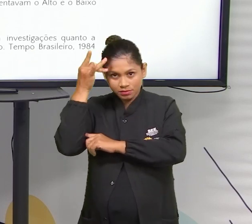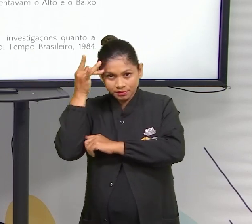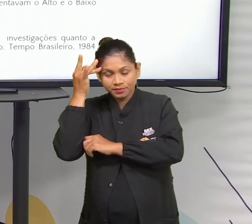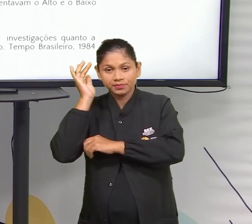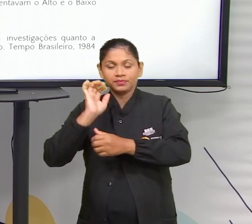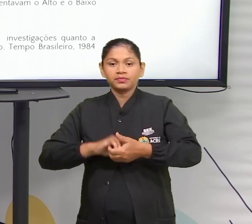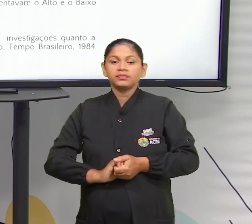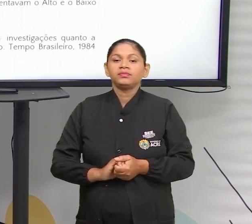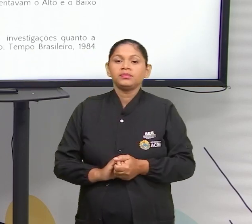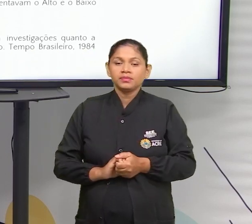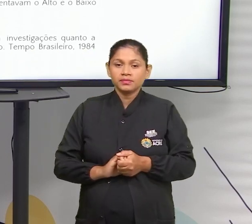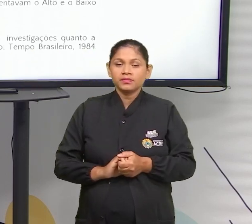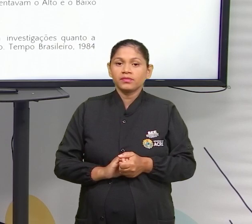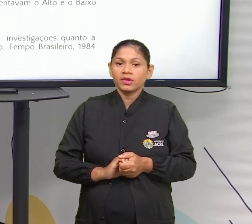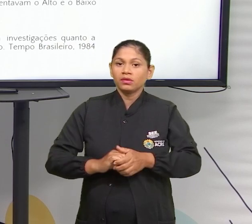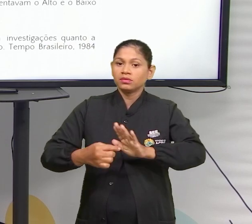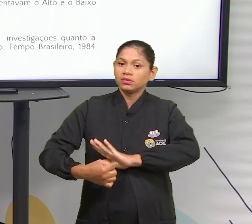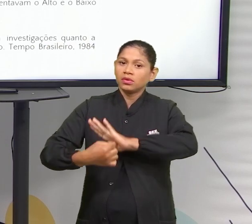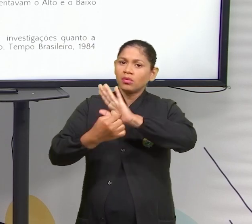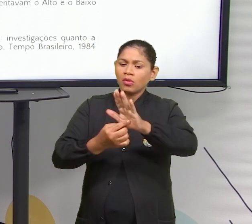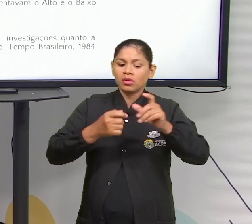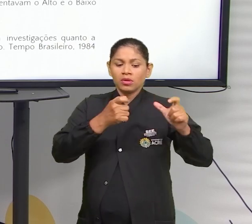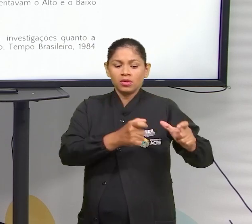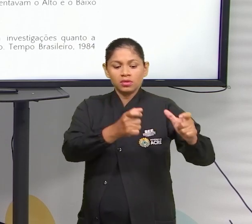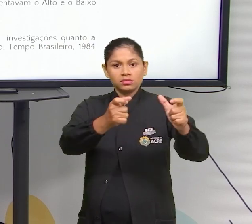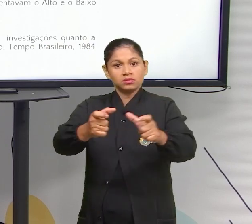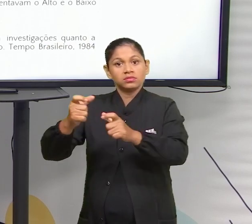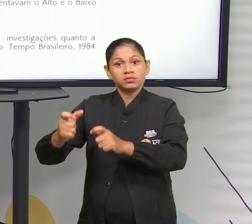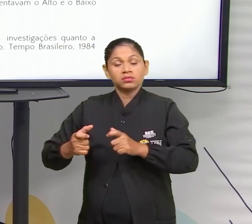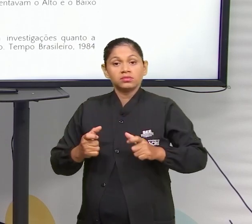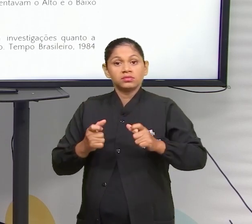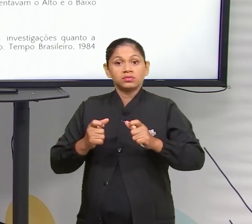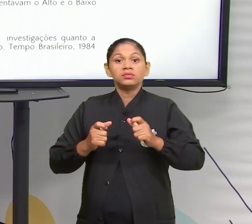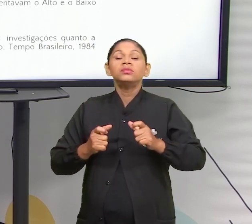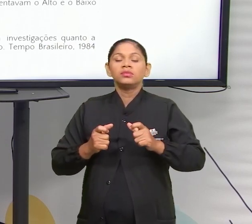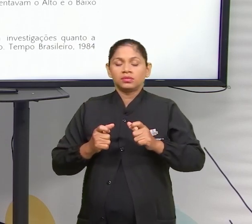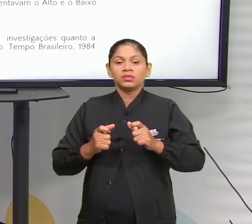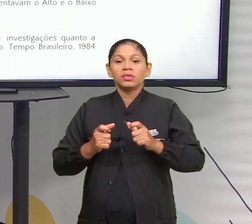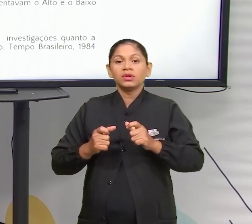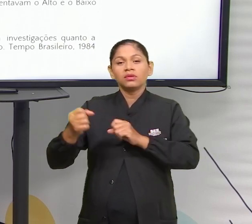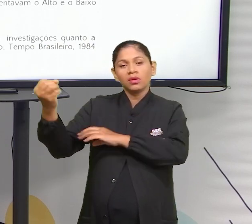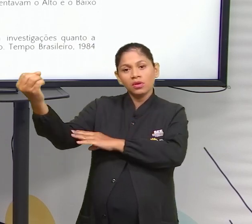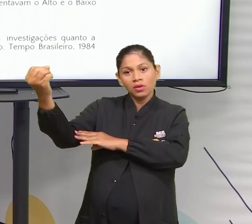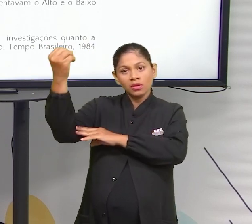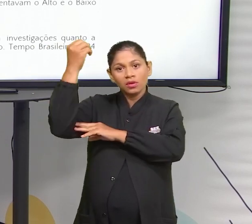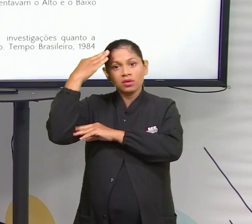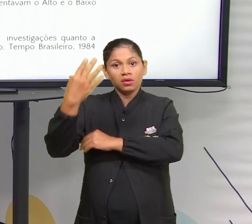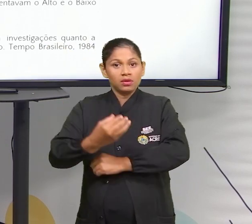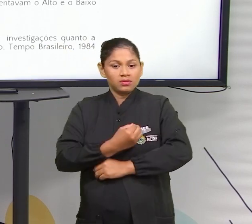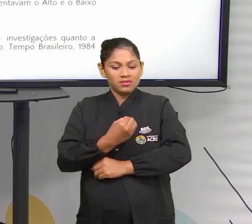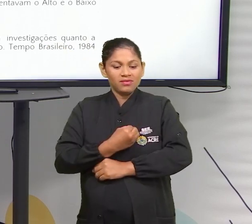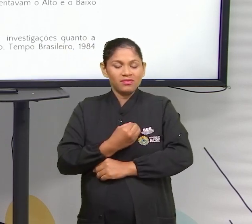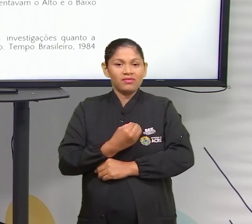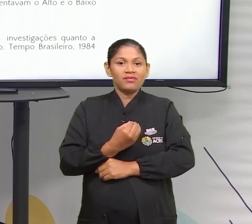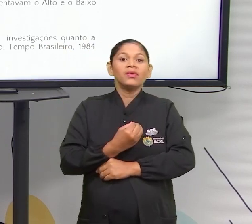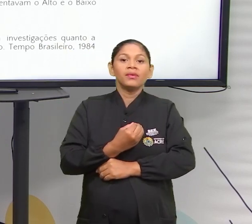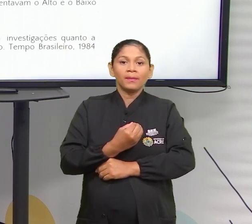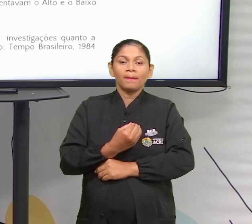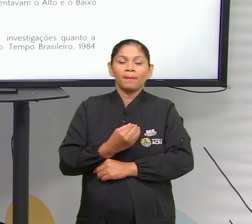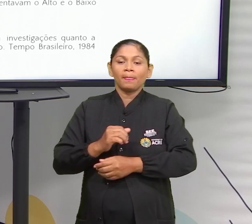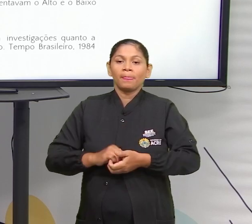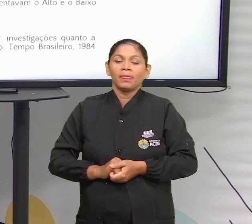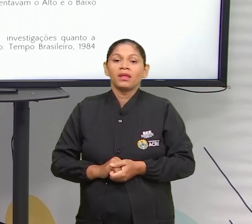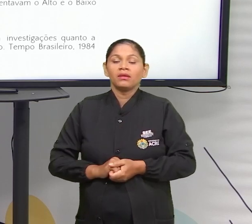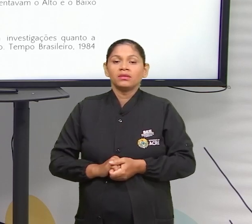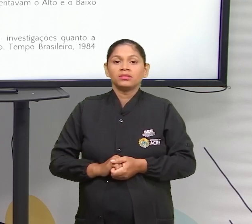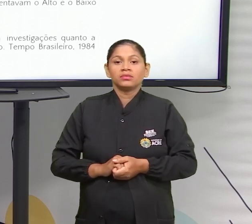específico, está falando dos espaços nas quais ocupavam os iluministas aí ao longo do século XVIII. Nesse caso, ele vai trazer